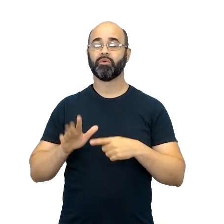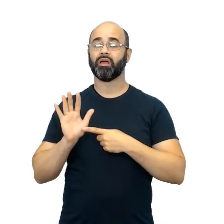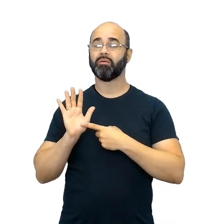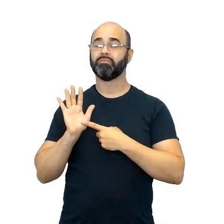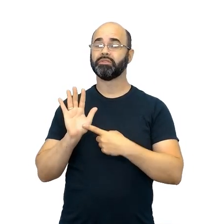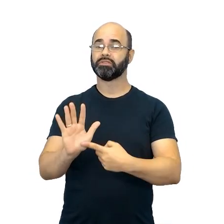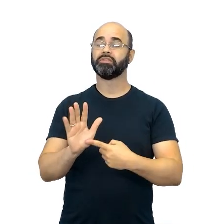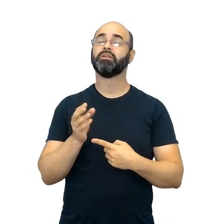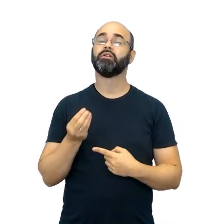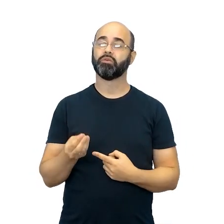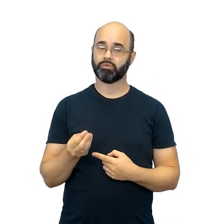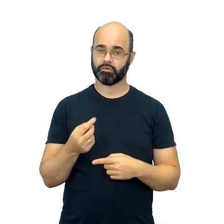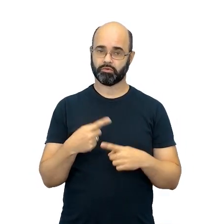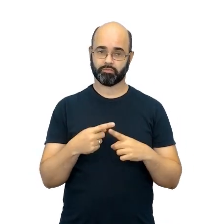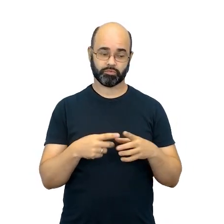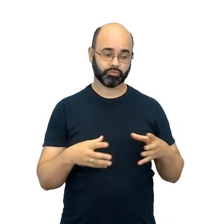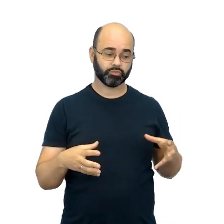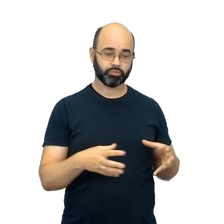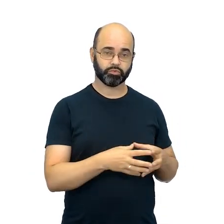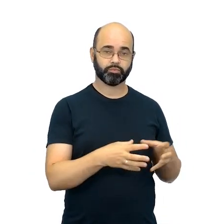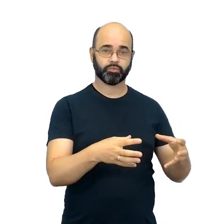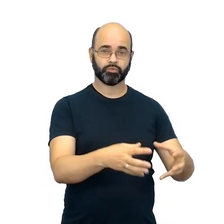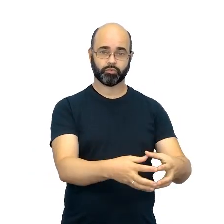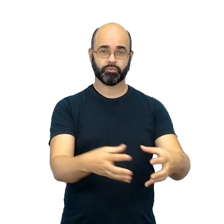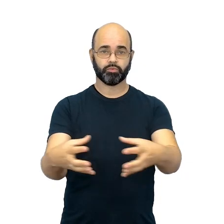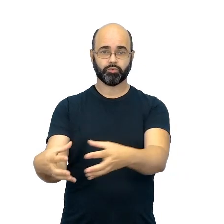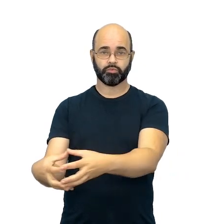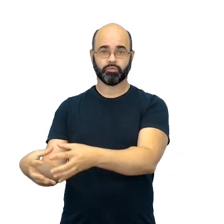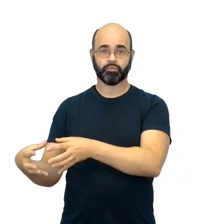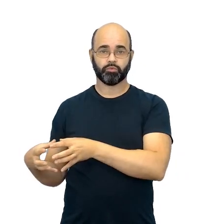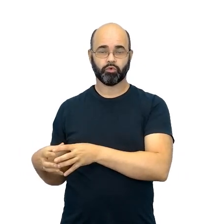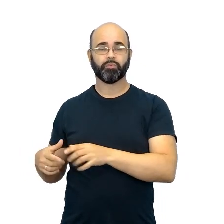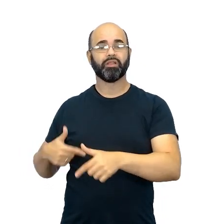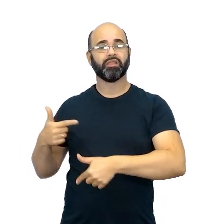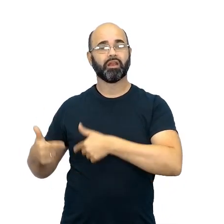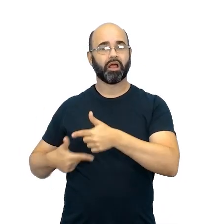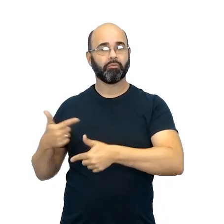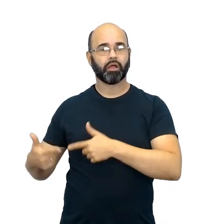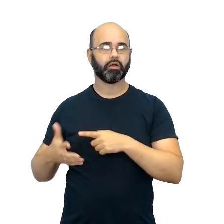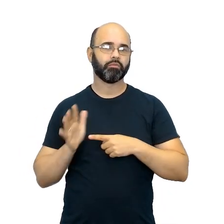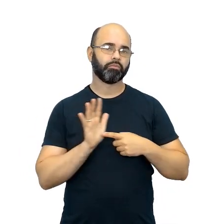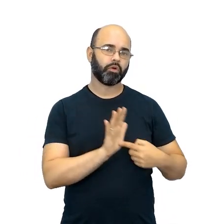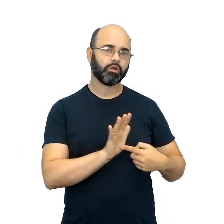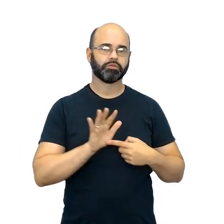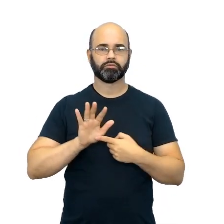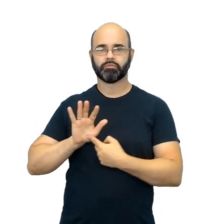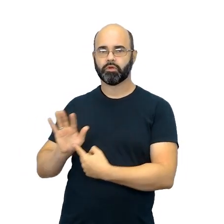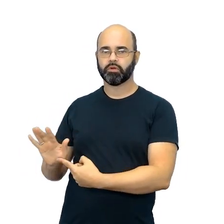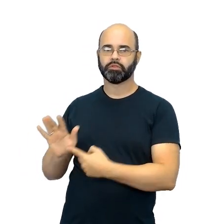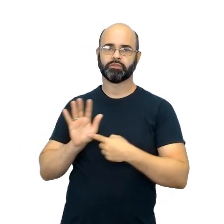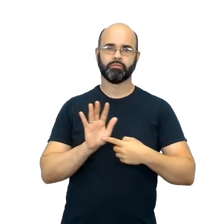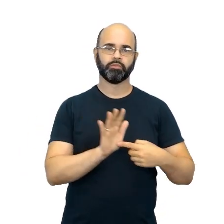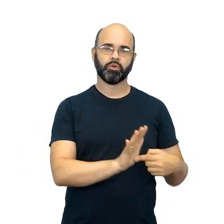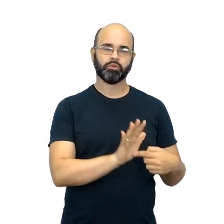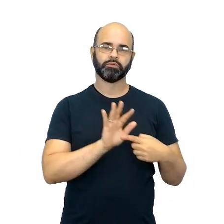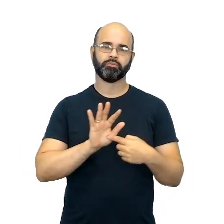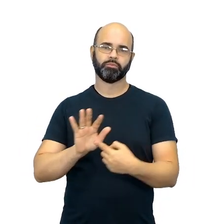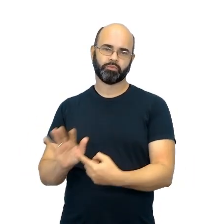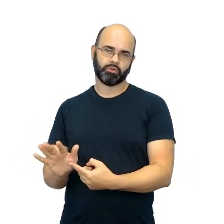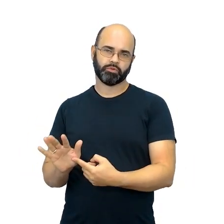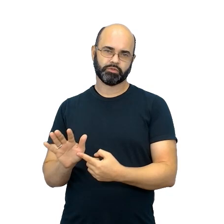básicos aí para todos os grupos. E, assim, a socialização das criações cria quase que naturalmente, assim, uma identidade